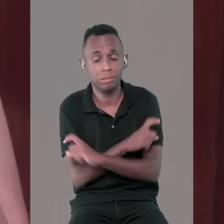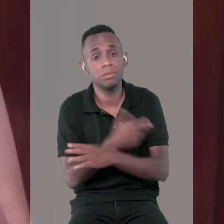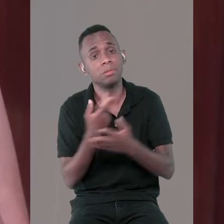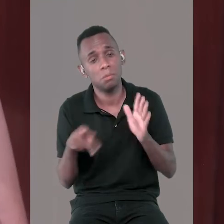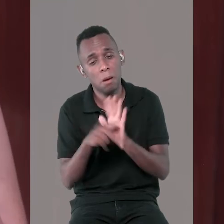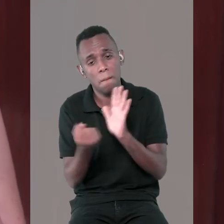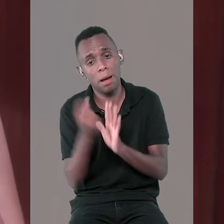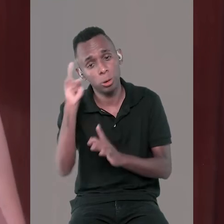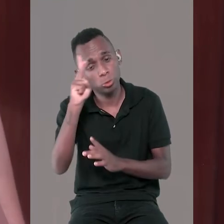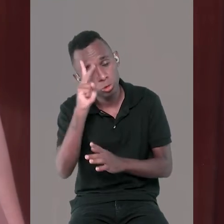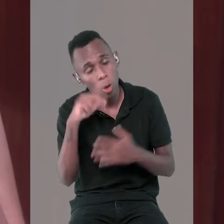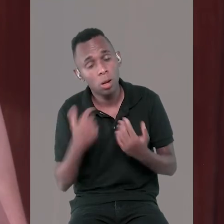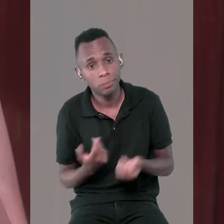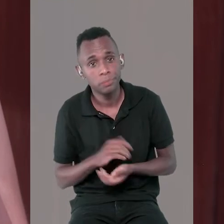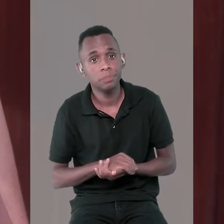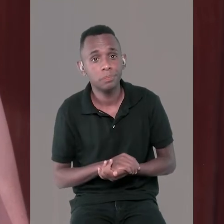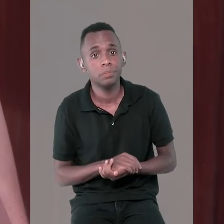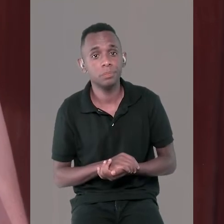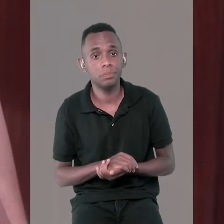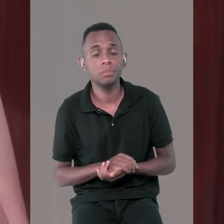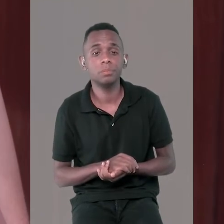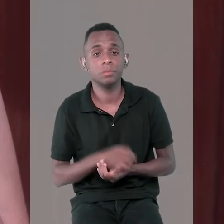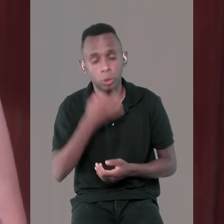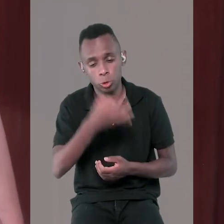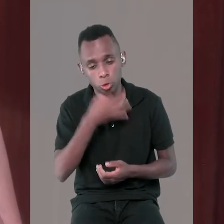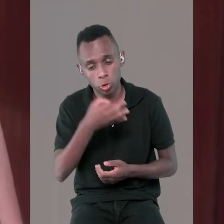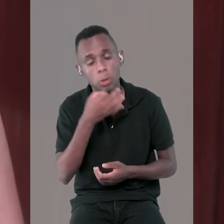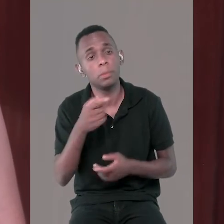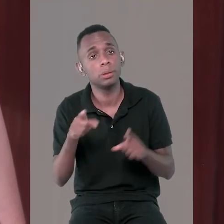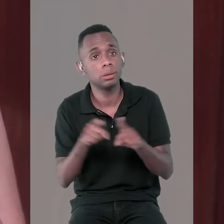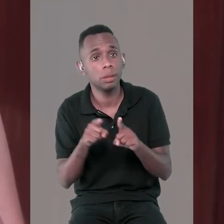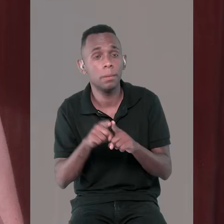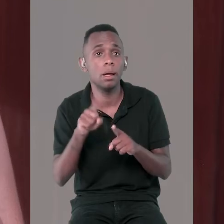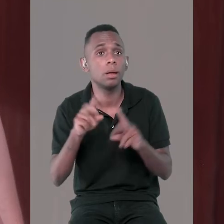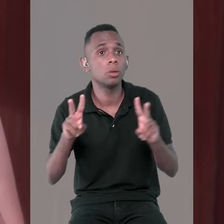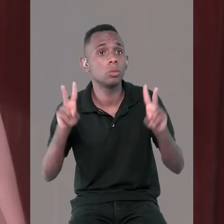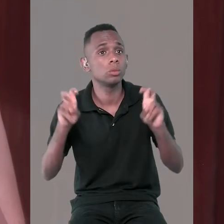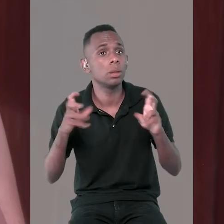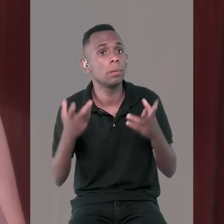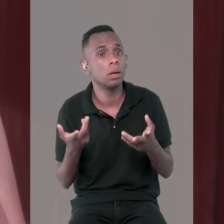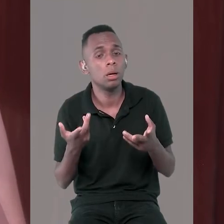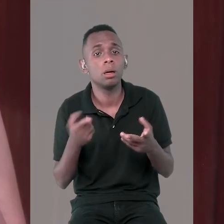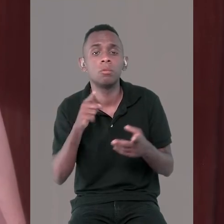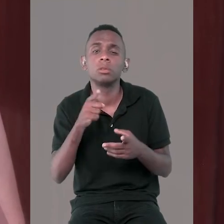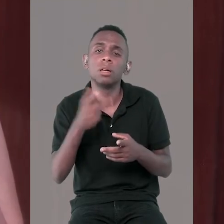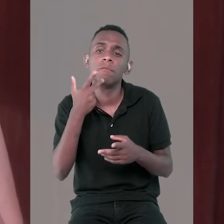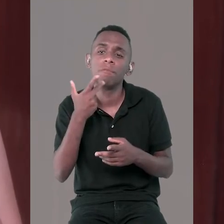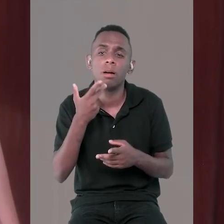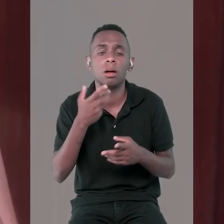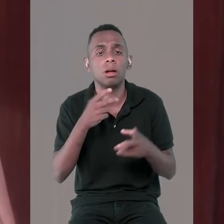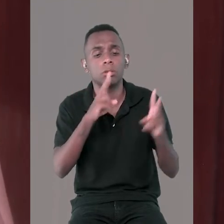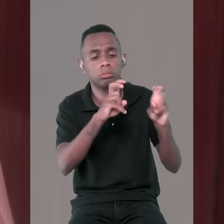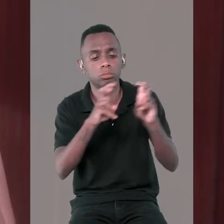né, historicamente. E o comentário que eu queria deixar registrado é a respeito, quando você trata, né,